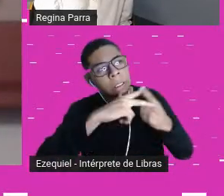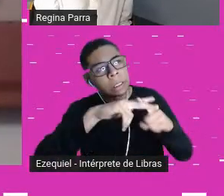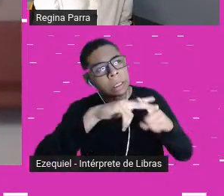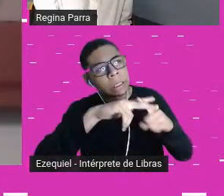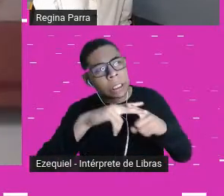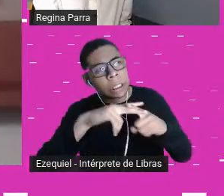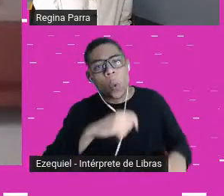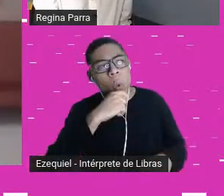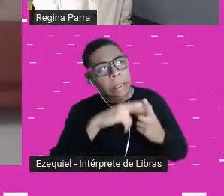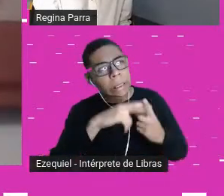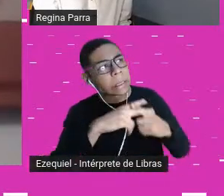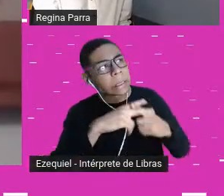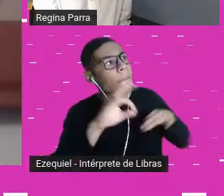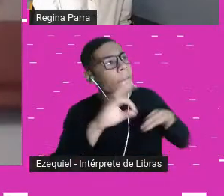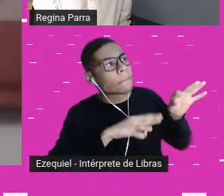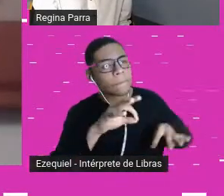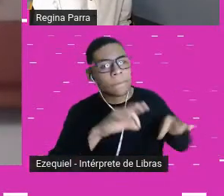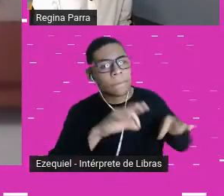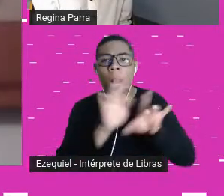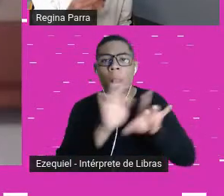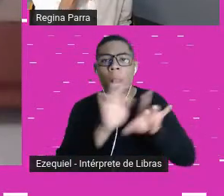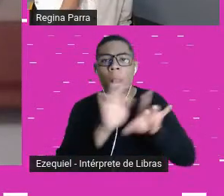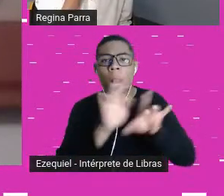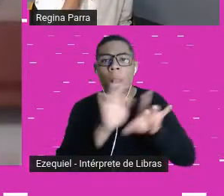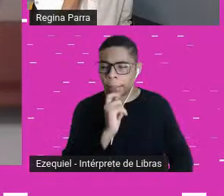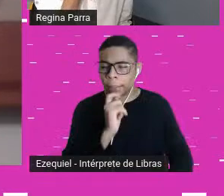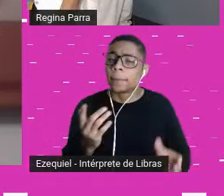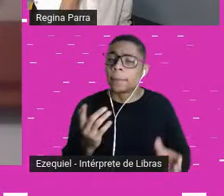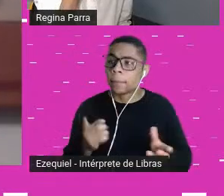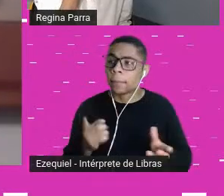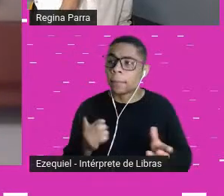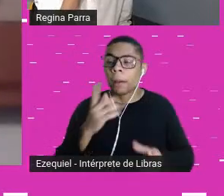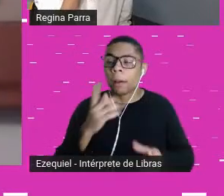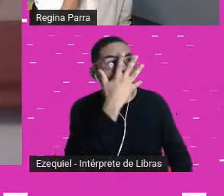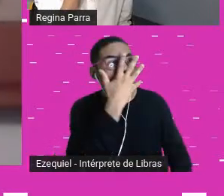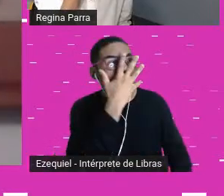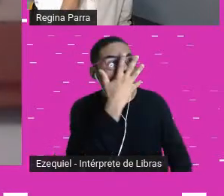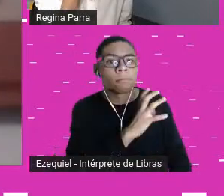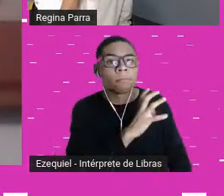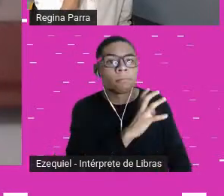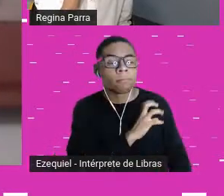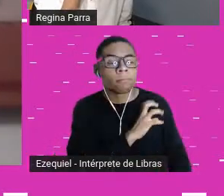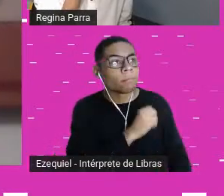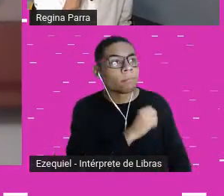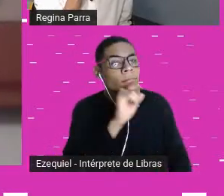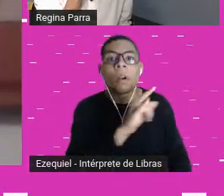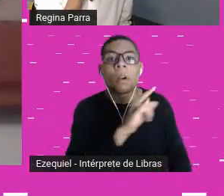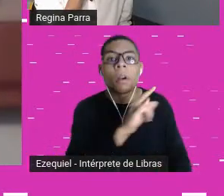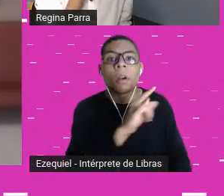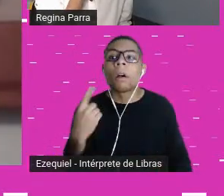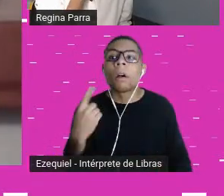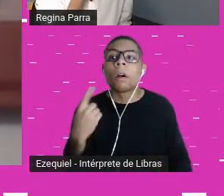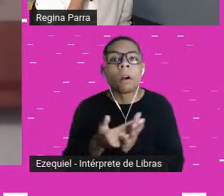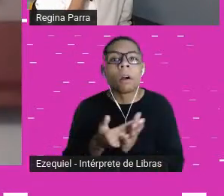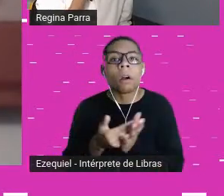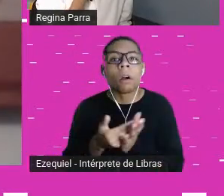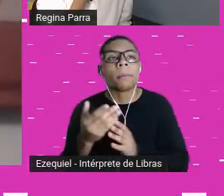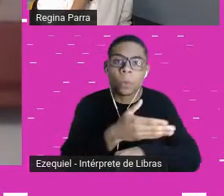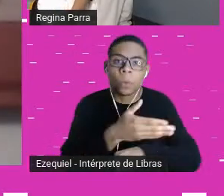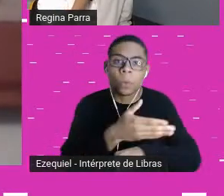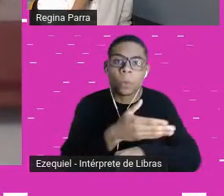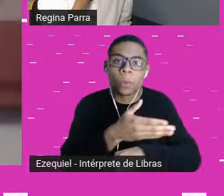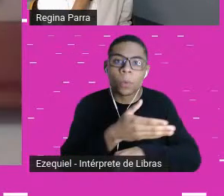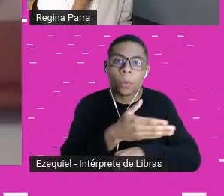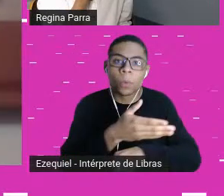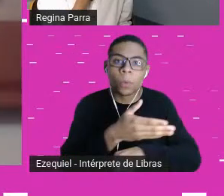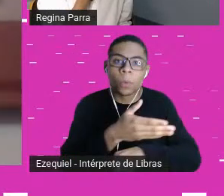Enfim, e ficou encantado com aquele espaço e segue então para esse lugar alternativo pela